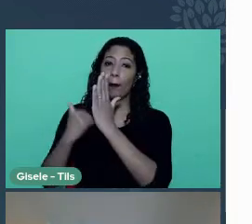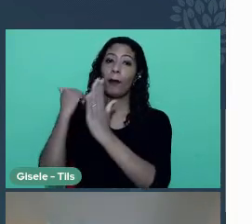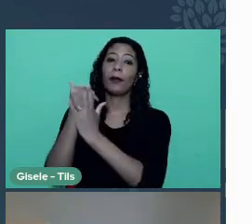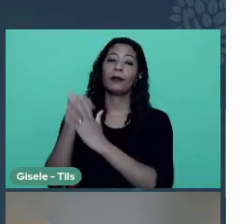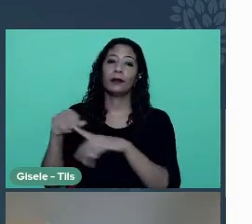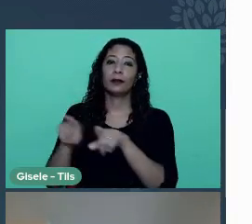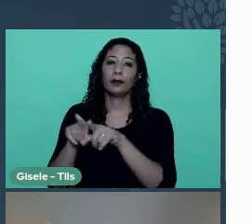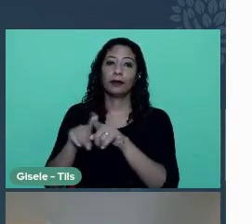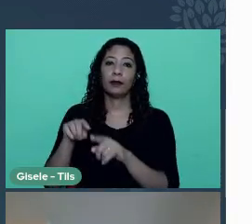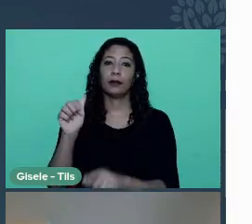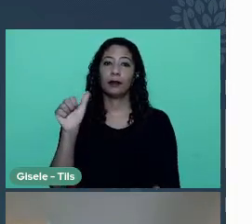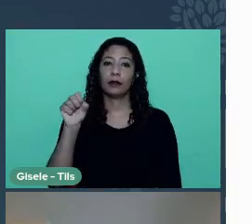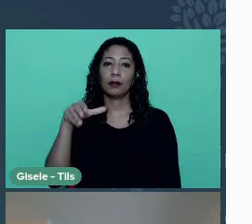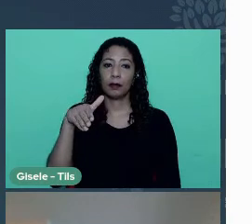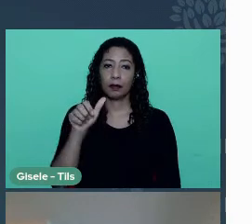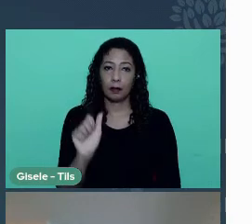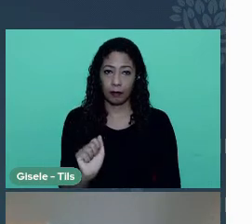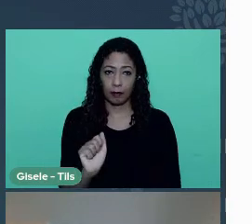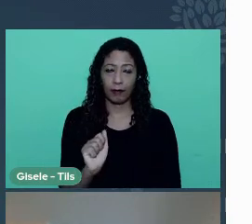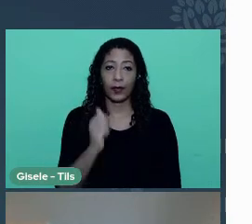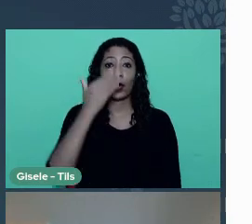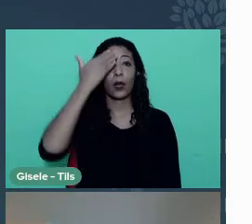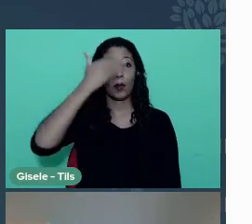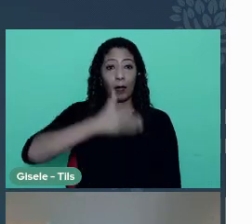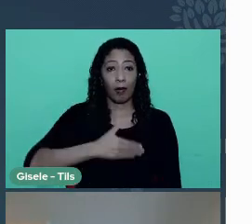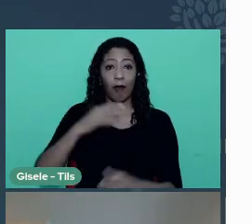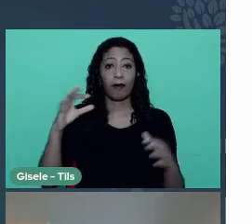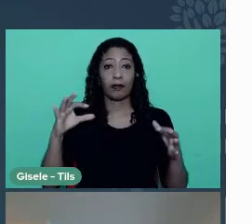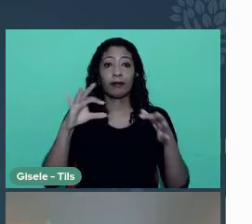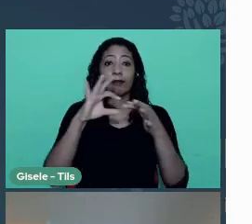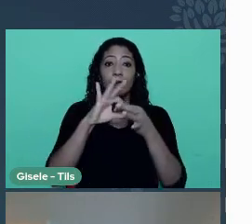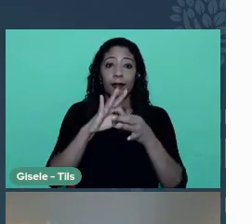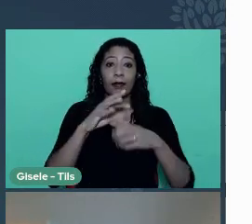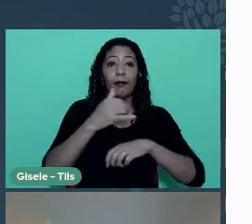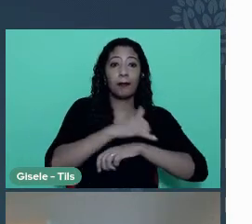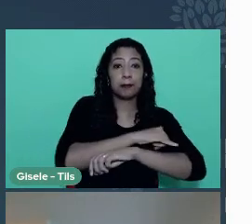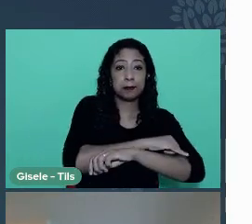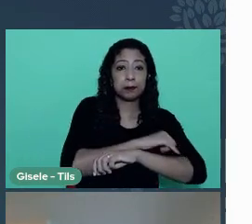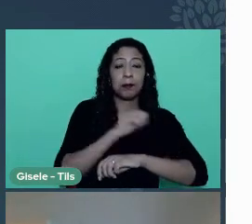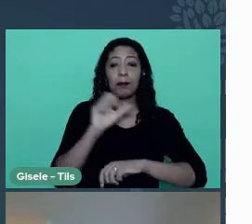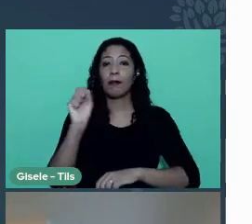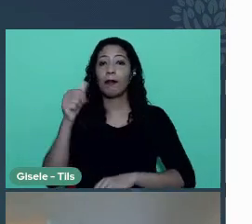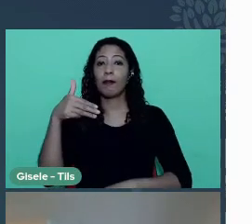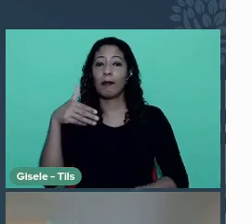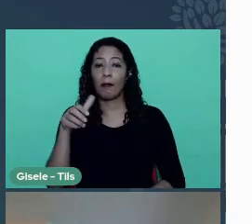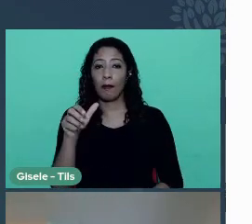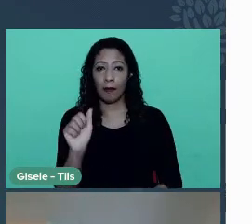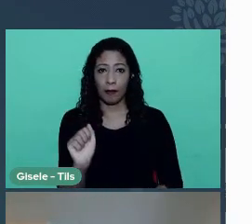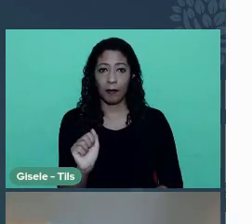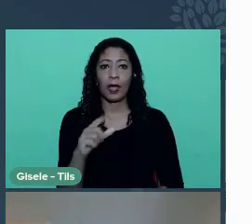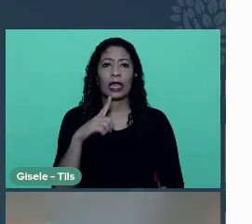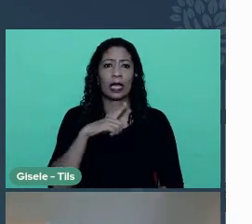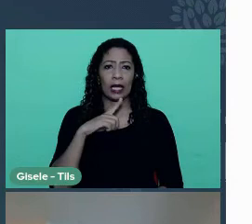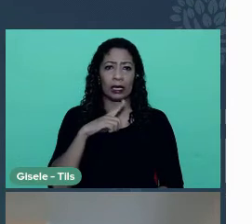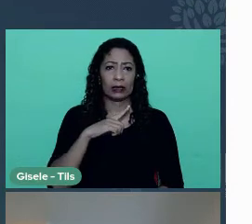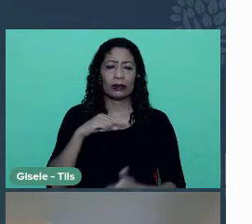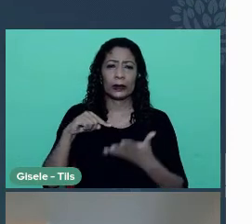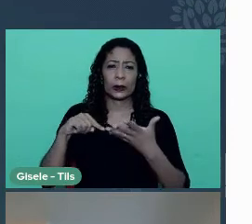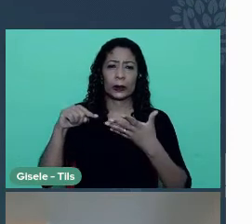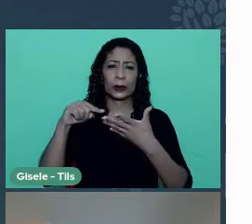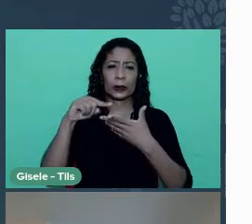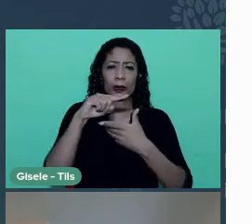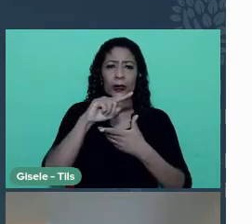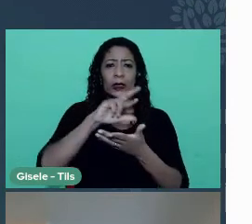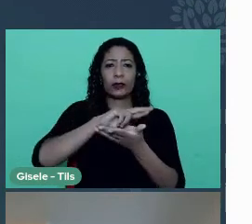associação entre asma e obesidade, cuja questão pode ser multifatorial, a gente vai ver um pouquinho mais para